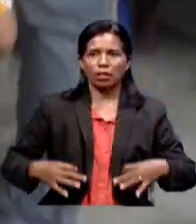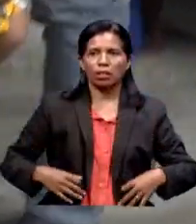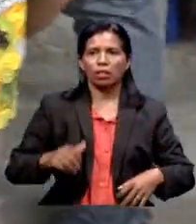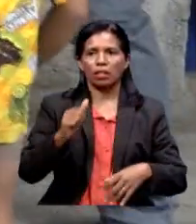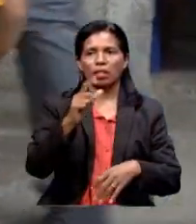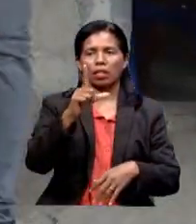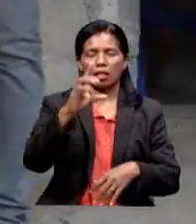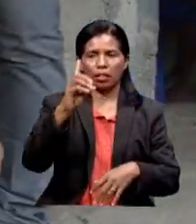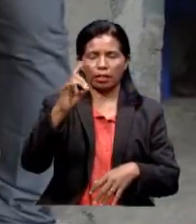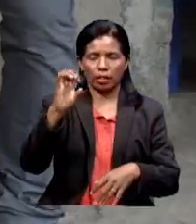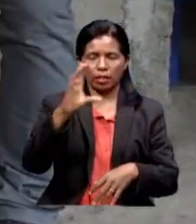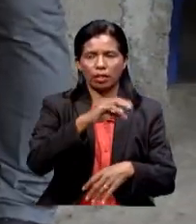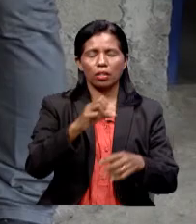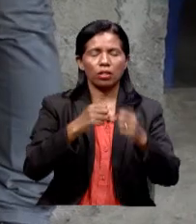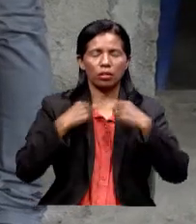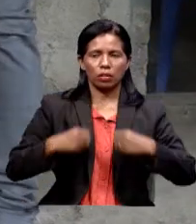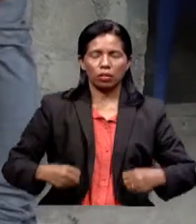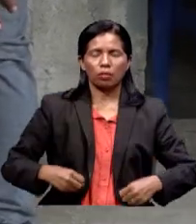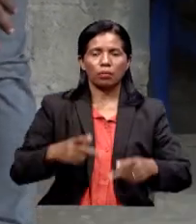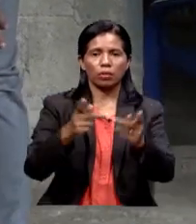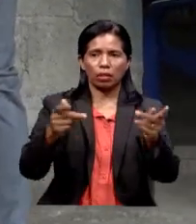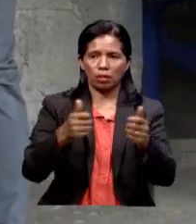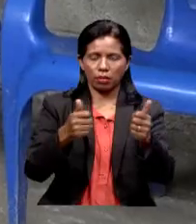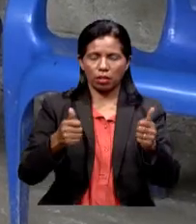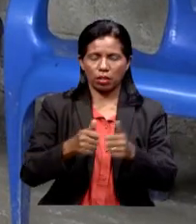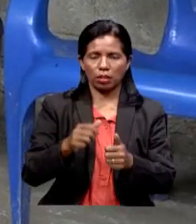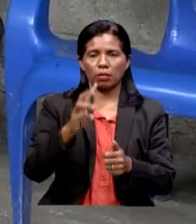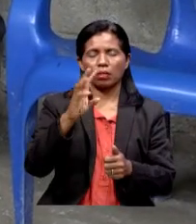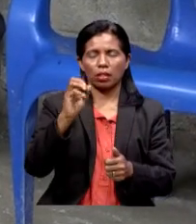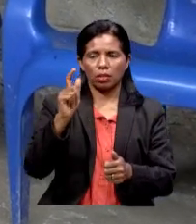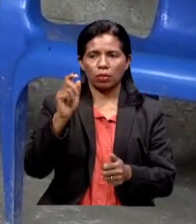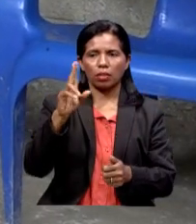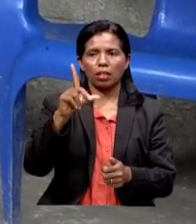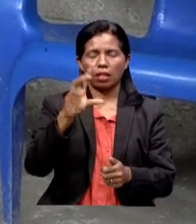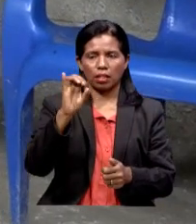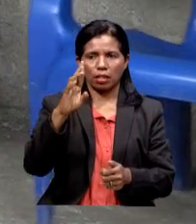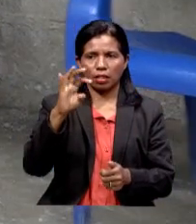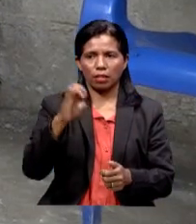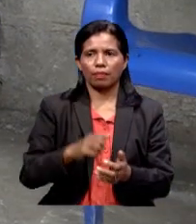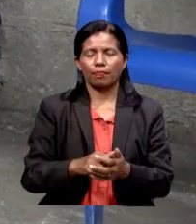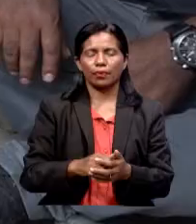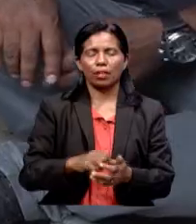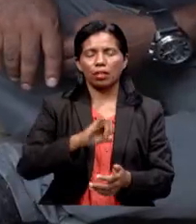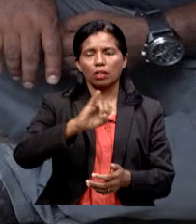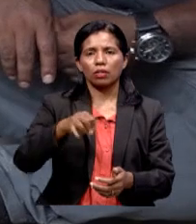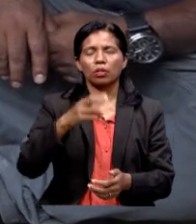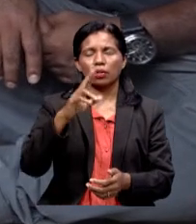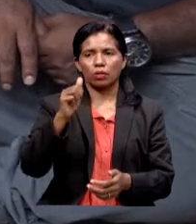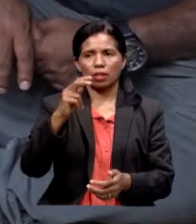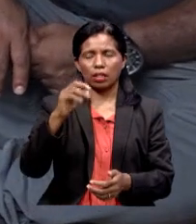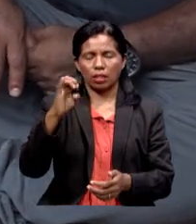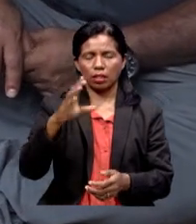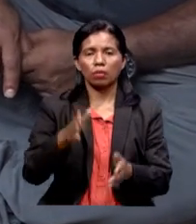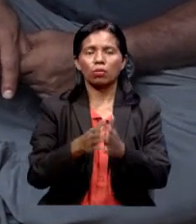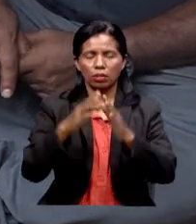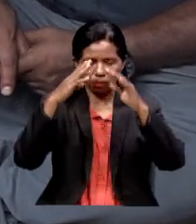Caetau, suco Aflecai, posto administrativo atulari, município Viqueque. E a Bibangne, Joaninha Sarmento Moço, sobre o Presidente da